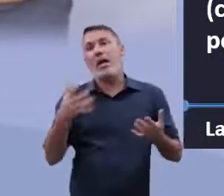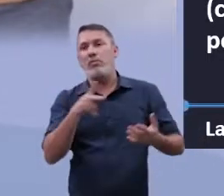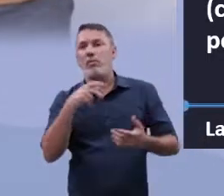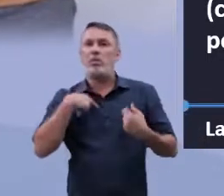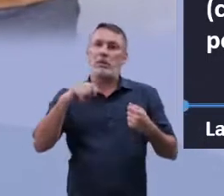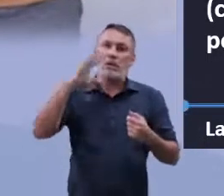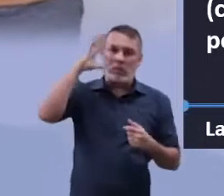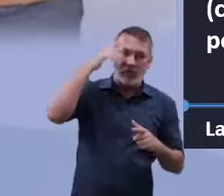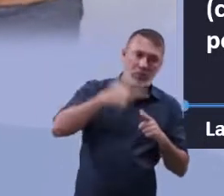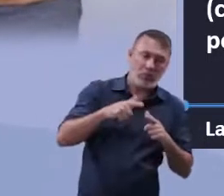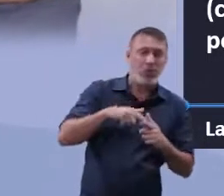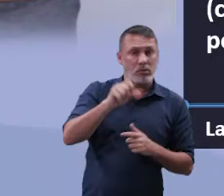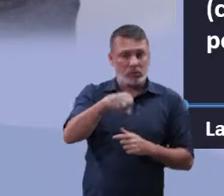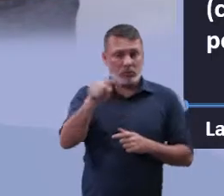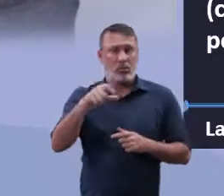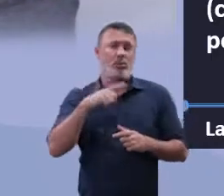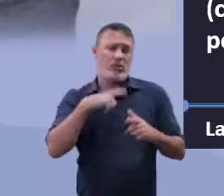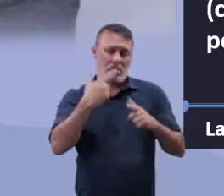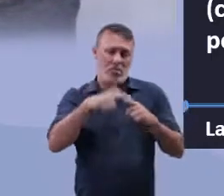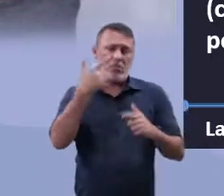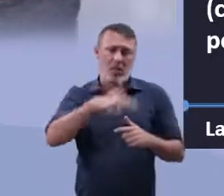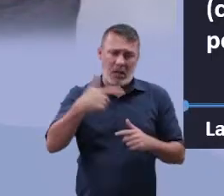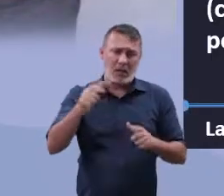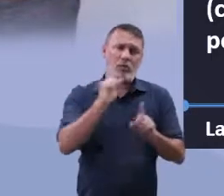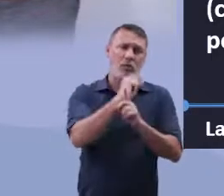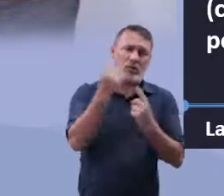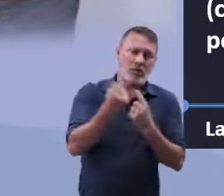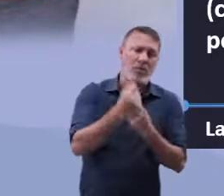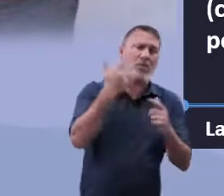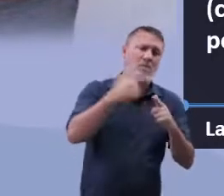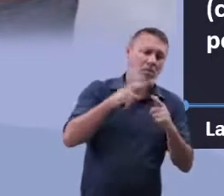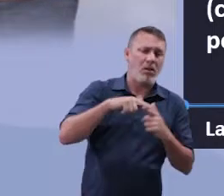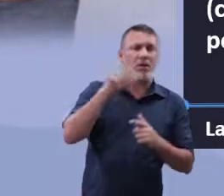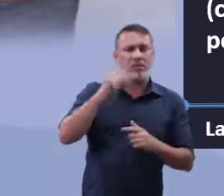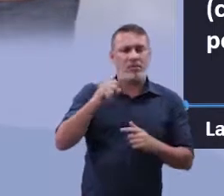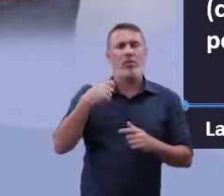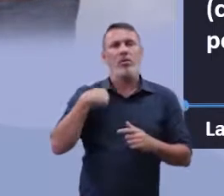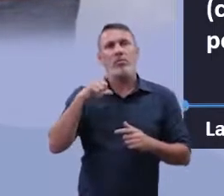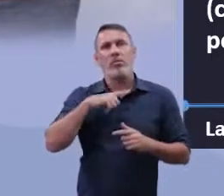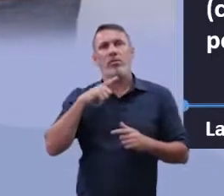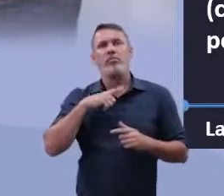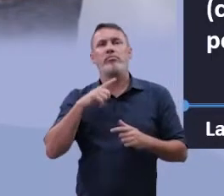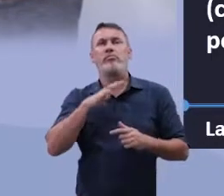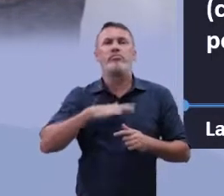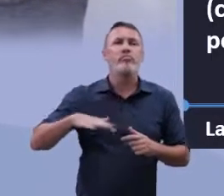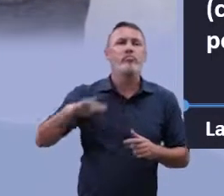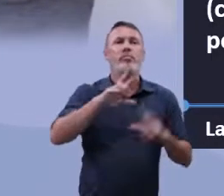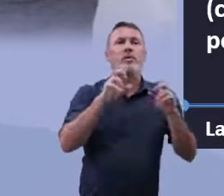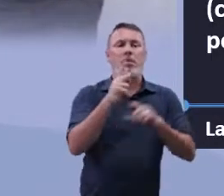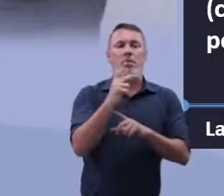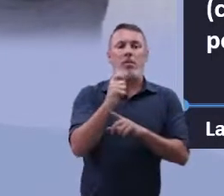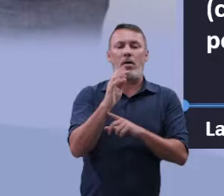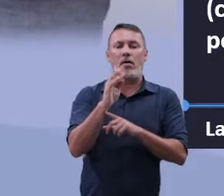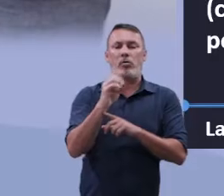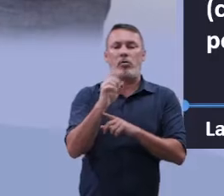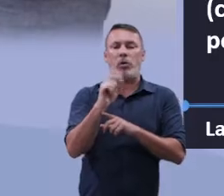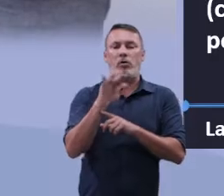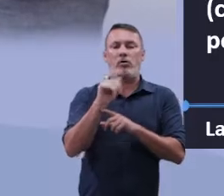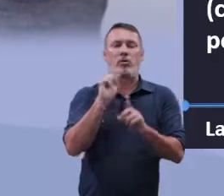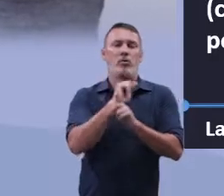outros problemas sociais, que eu chamo de patologias sociais, são doenças da sociedade, fome,